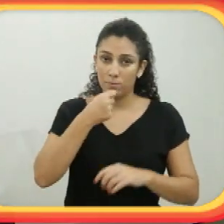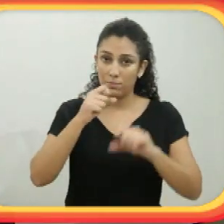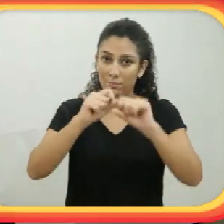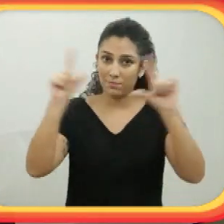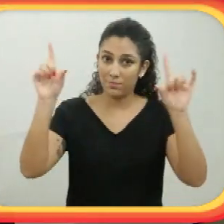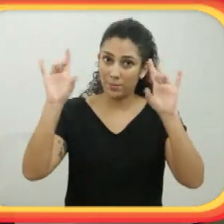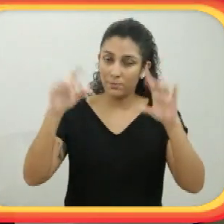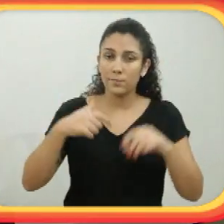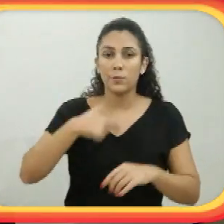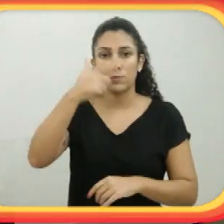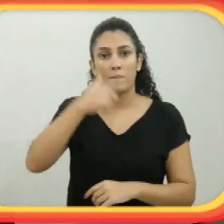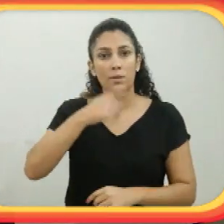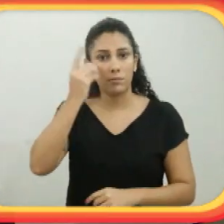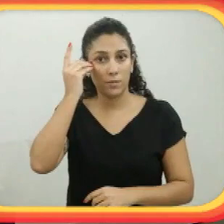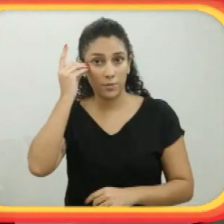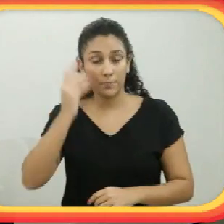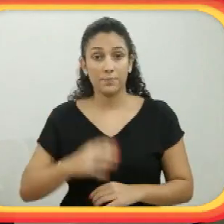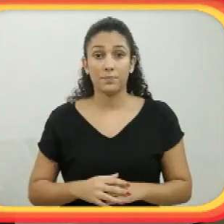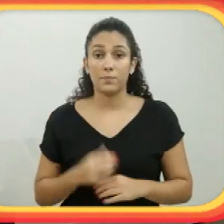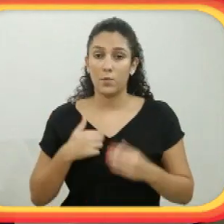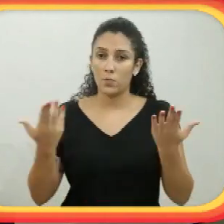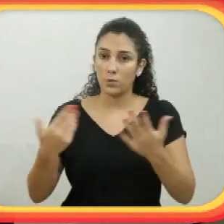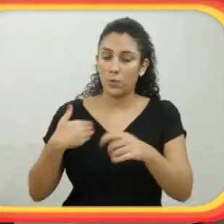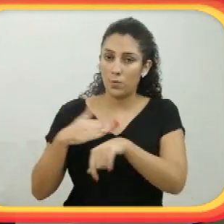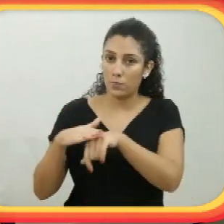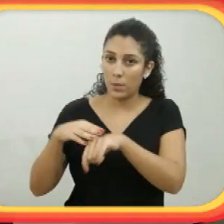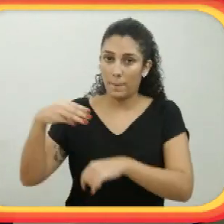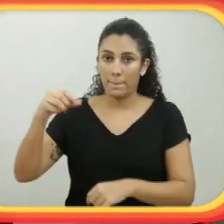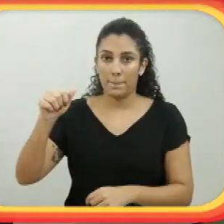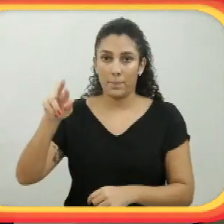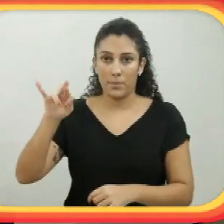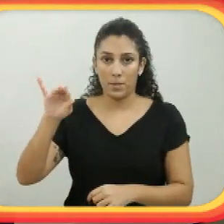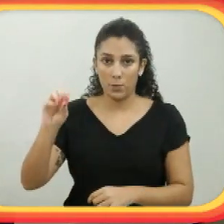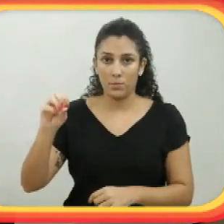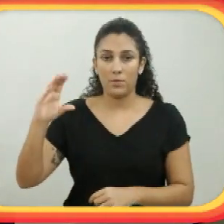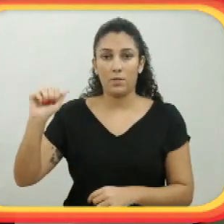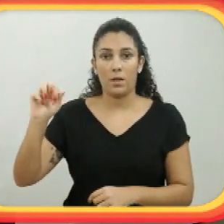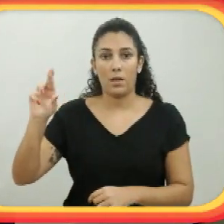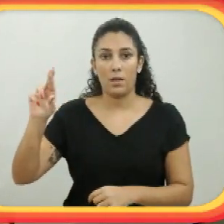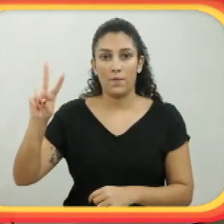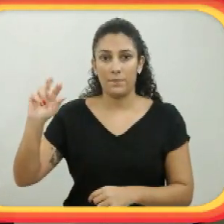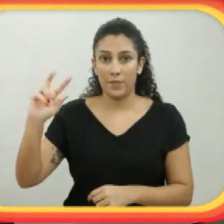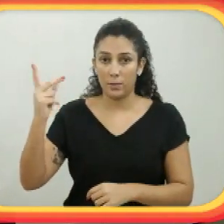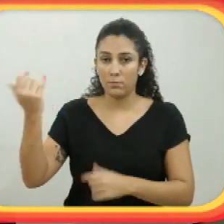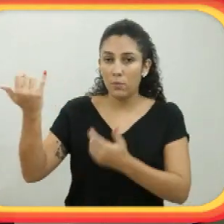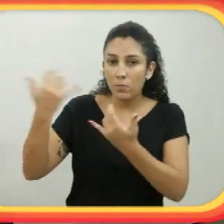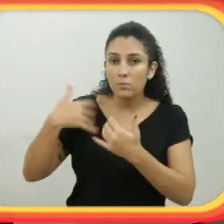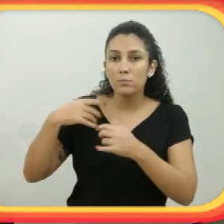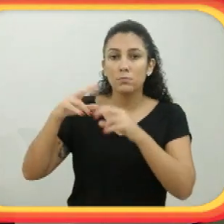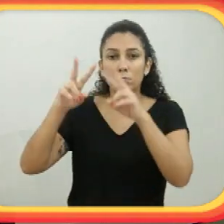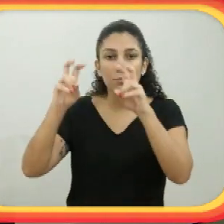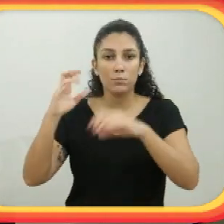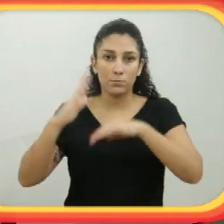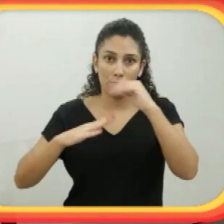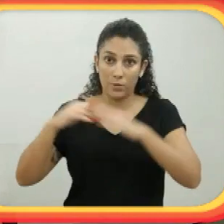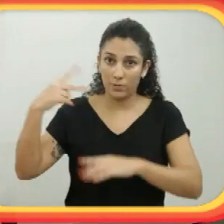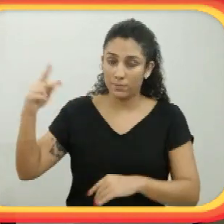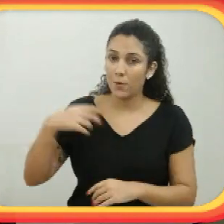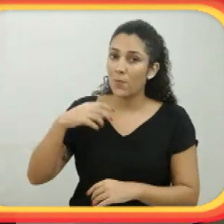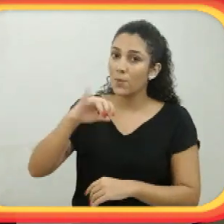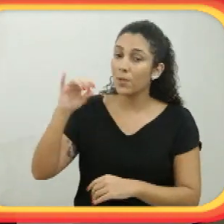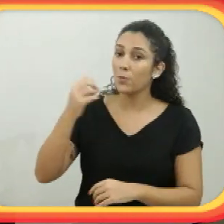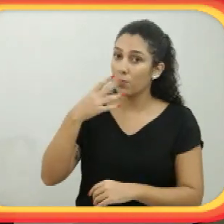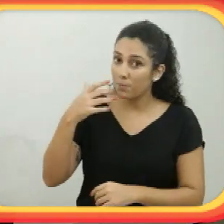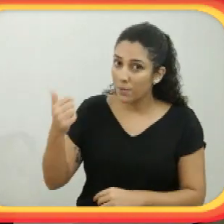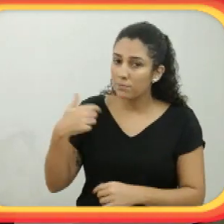sou repórter do programa especial e tenho a síndrome de Down. Hoje eu vou conversar com o Mário Carvalho, que vai me contar sobre a profissão